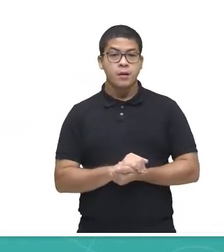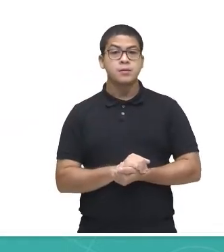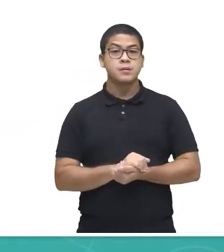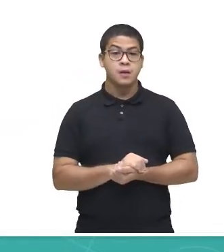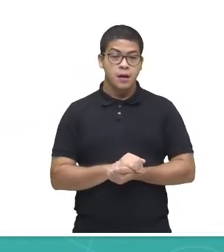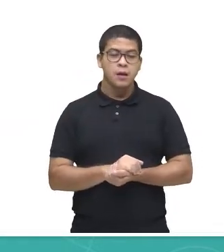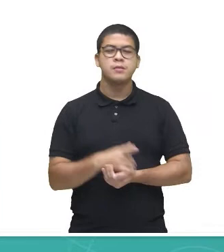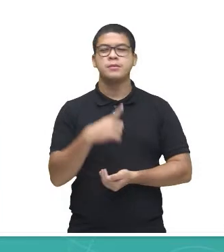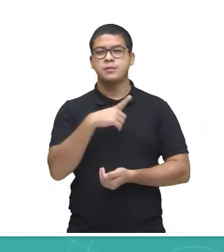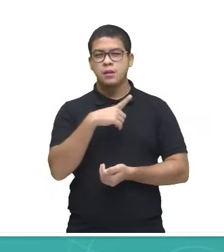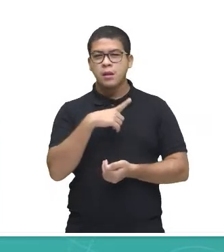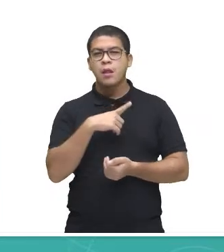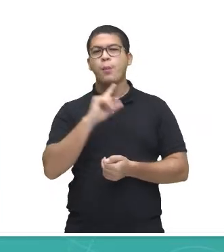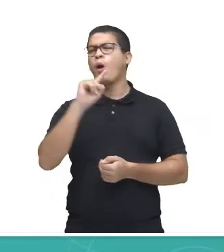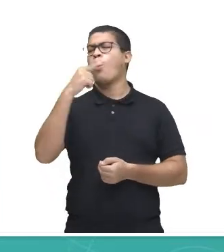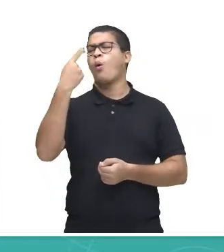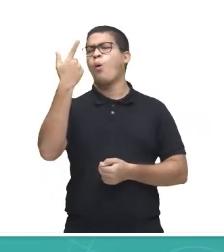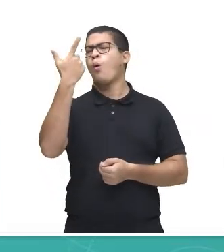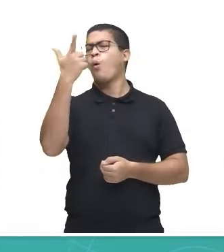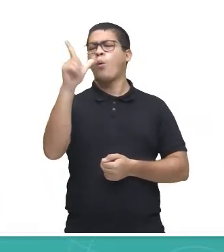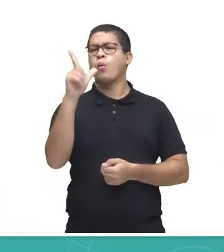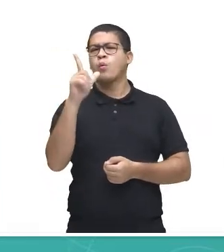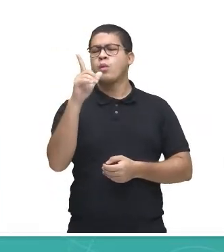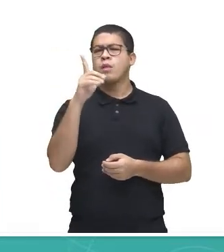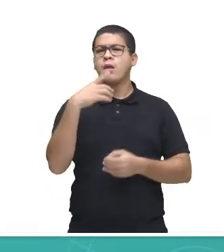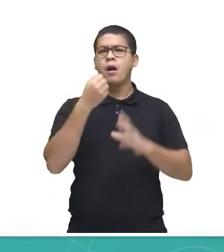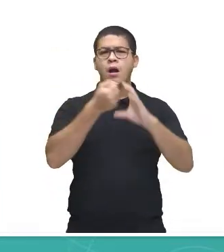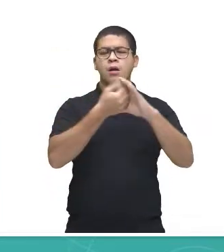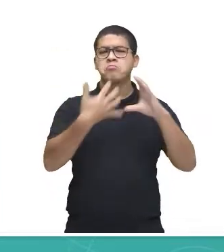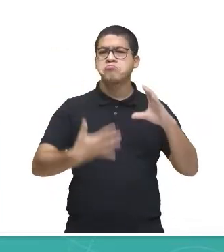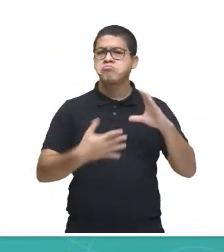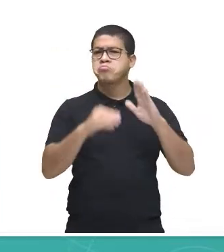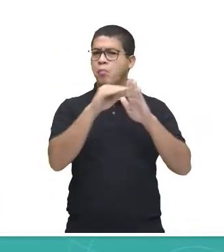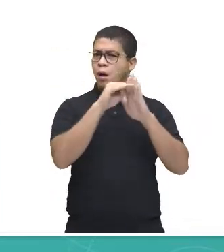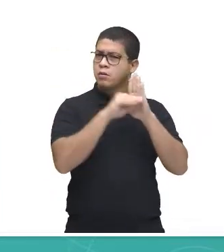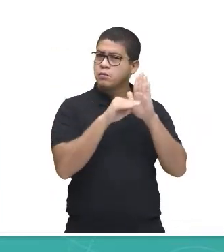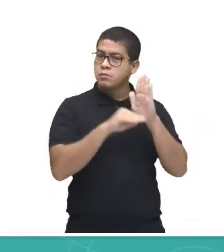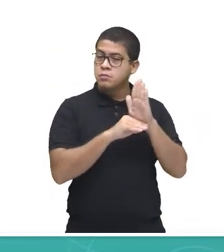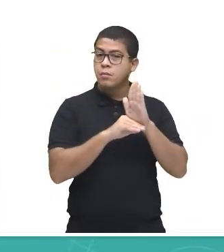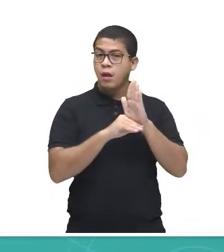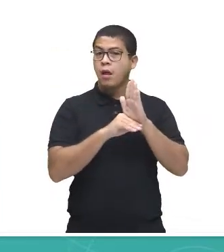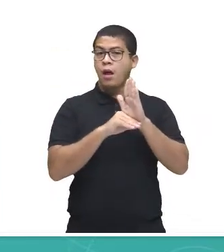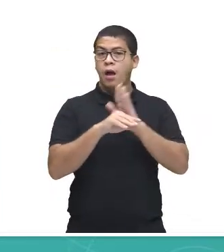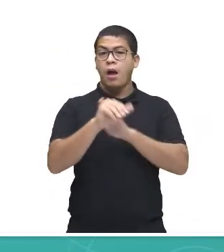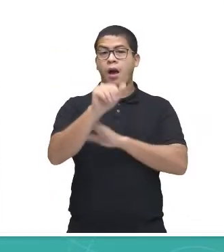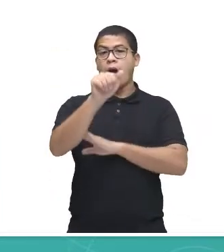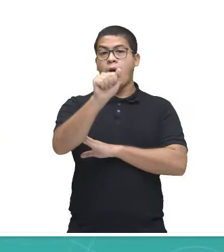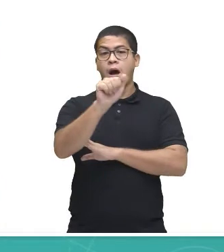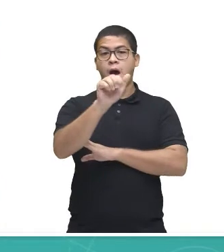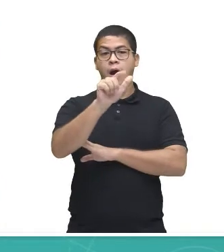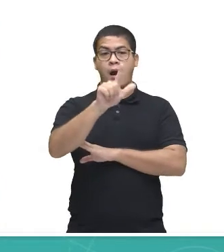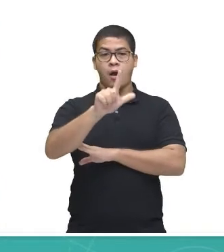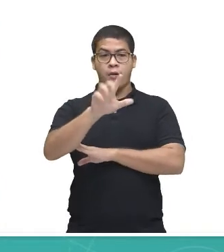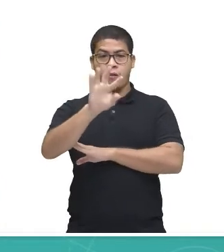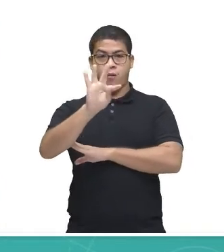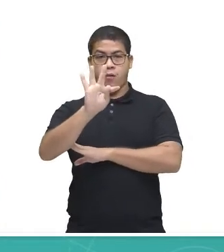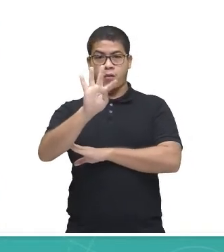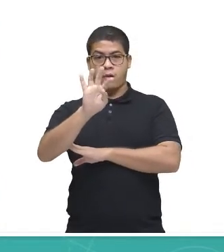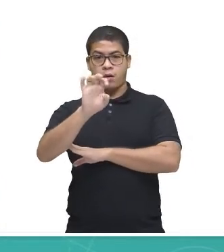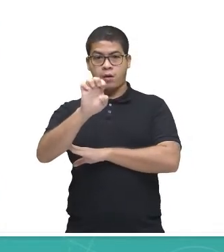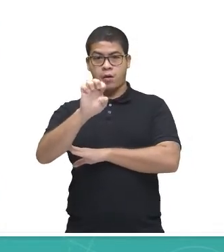outra classificação que trata de ângulos alternos. O que que é alterno? Alterno vem